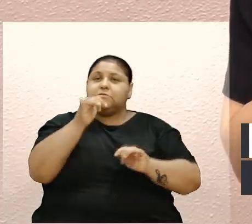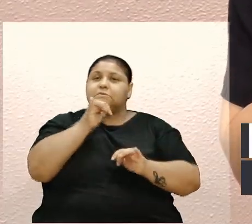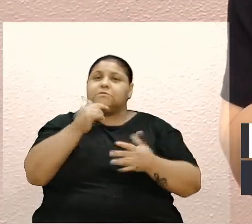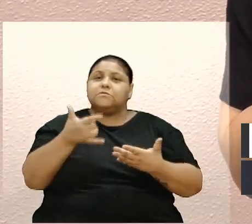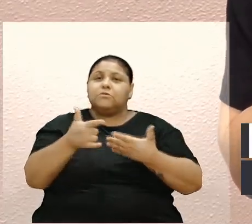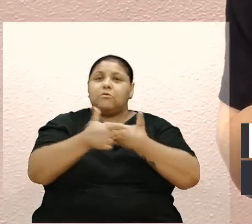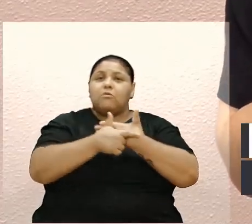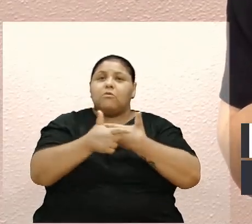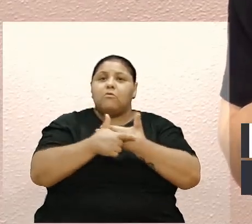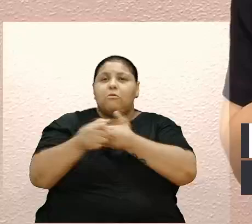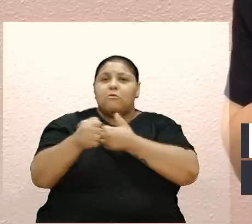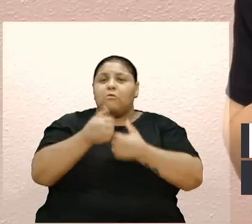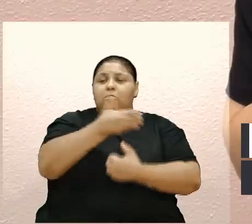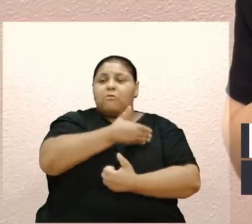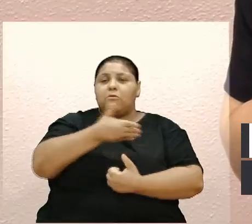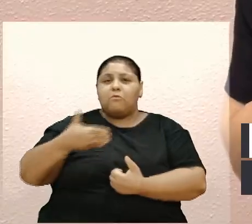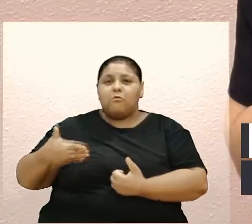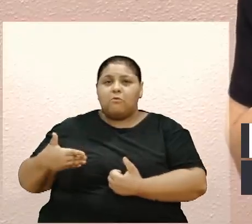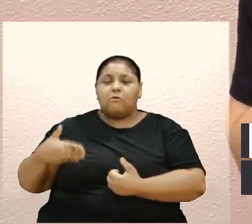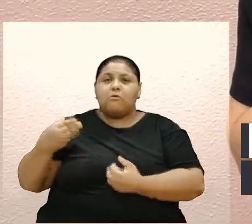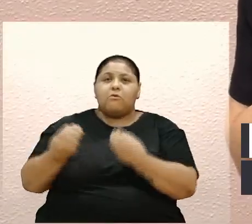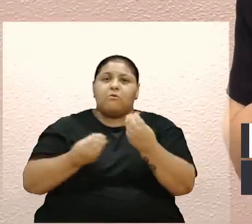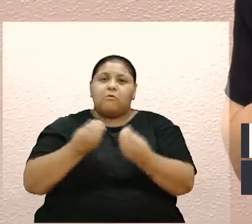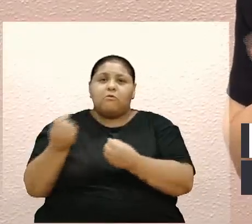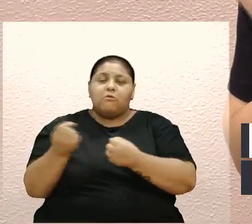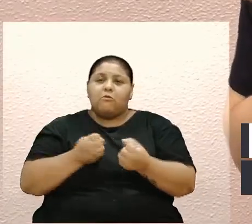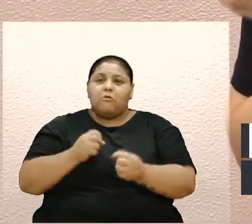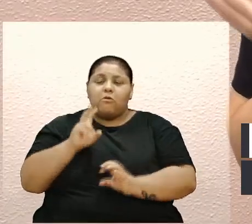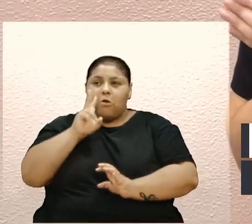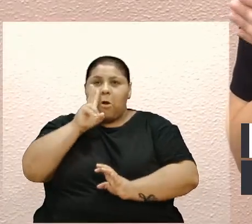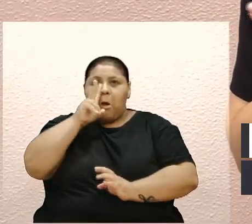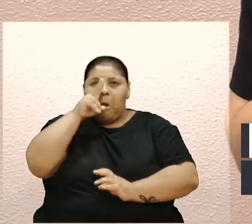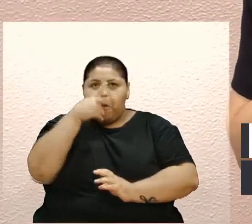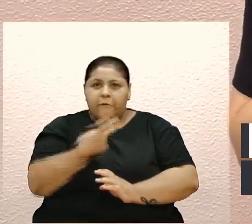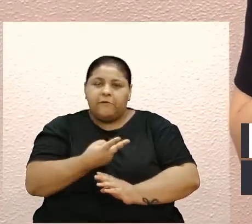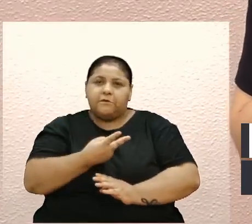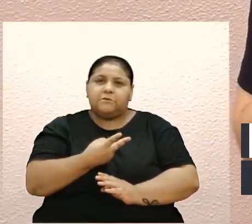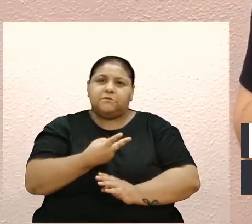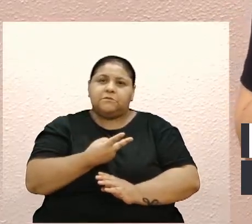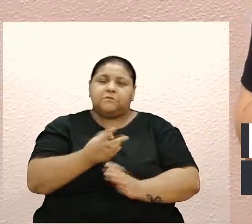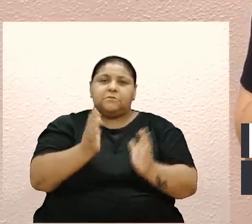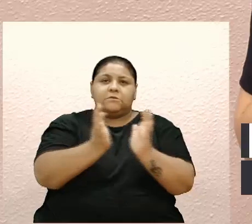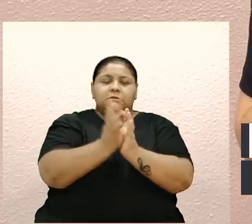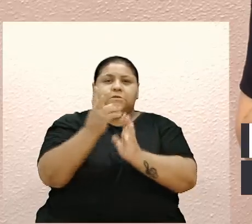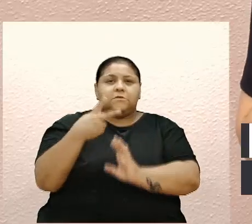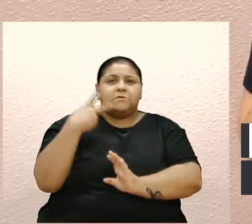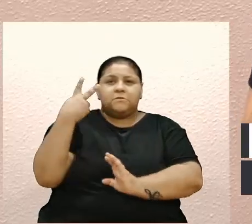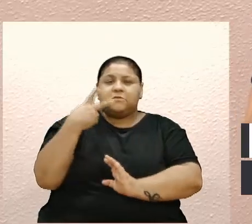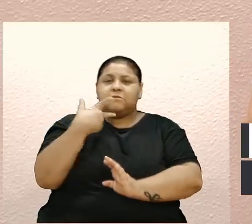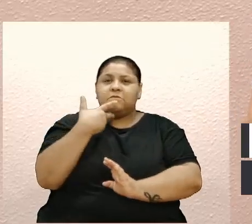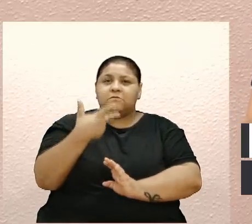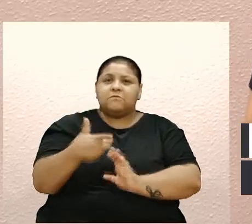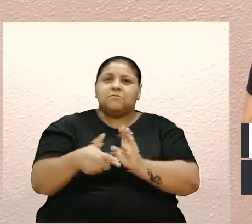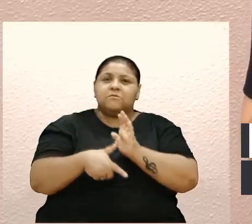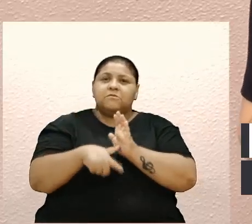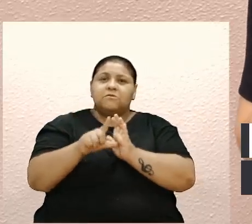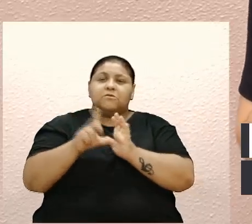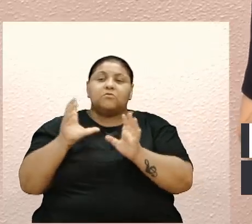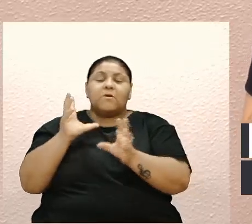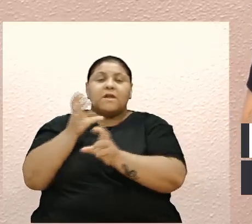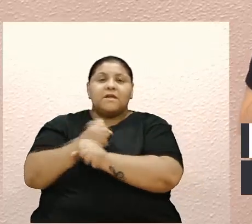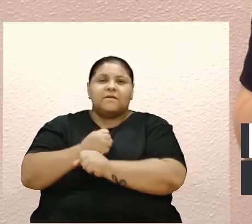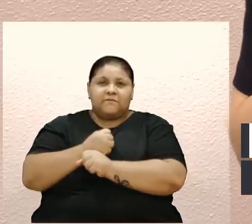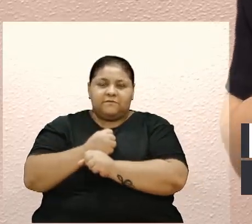papel do poder público nisso e como que daqui a pouco a gente pode fortalecer. Os colegas vereadores falaram antes sobre a questão animal, né,